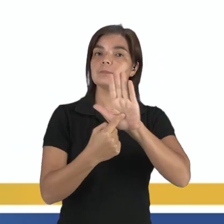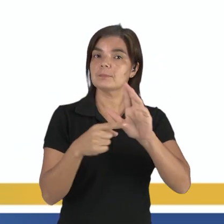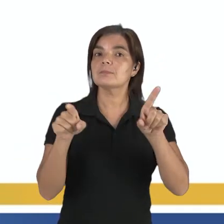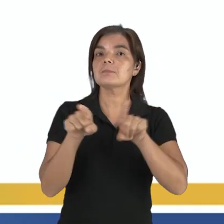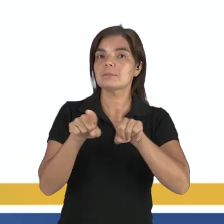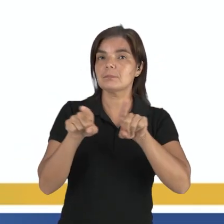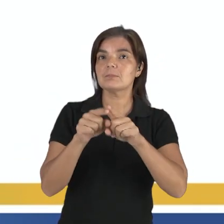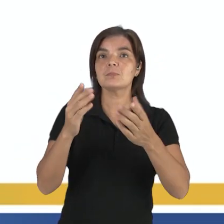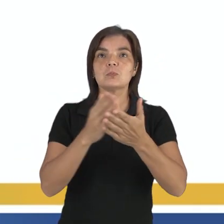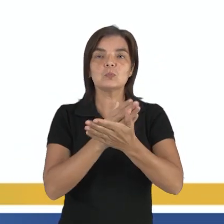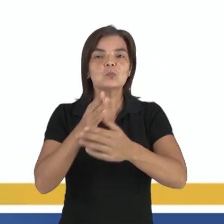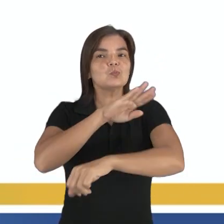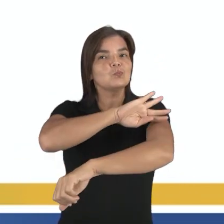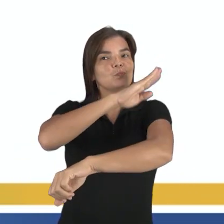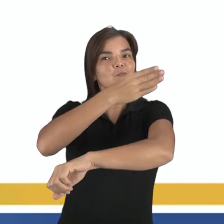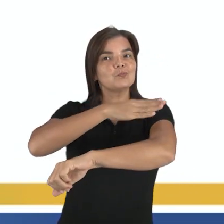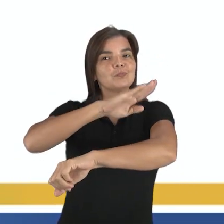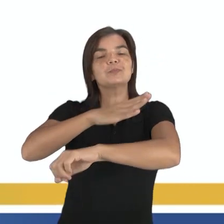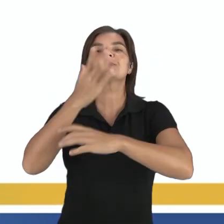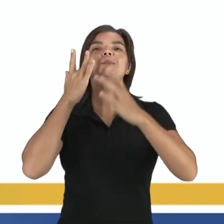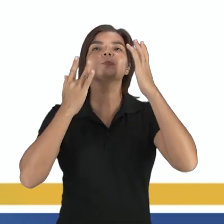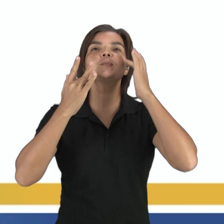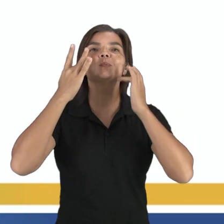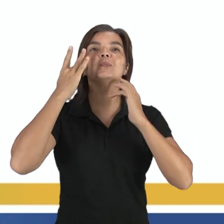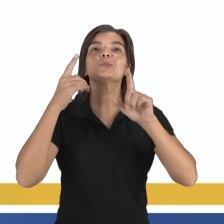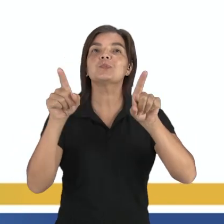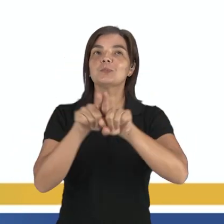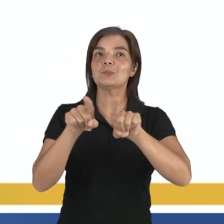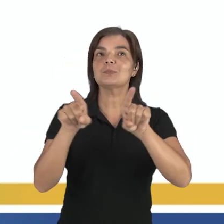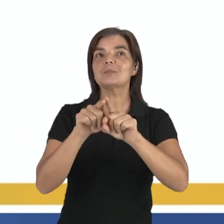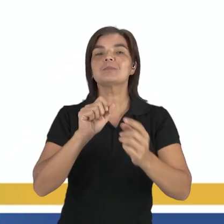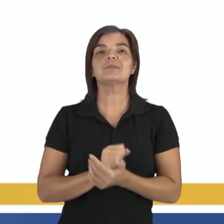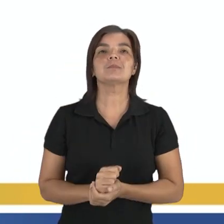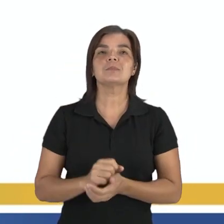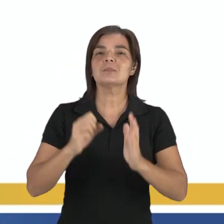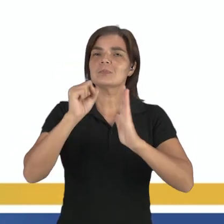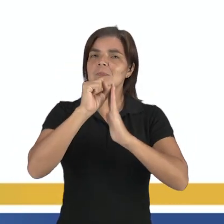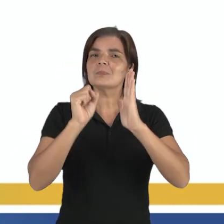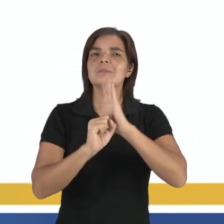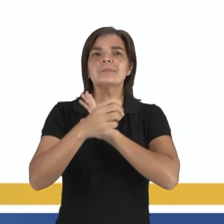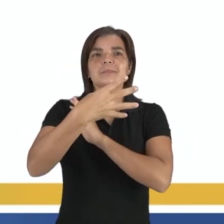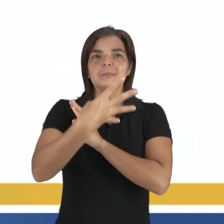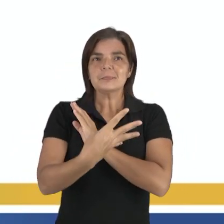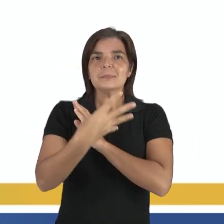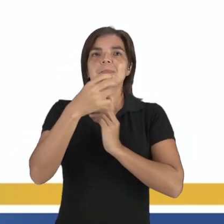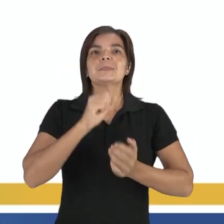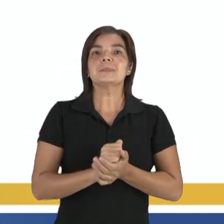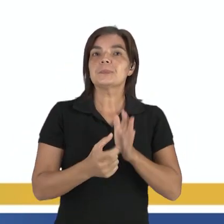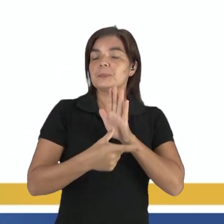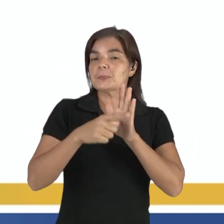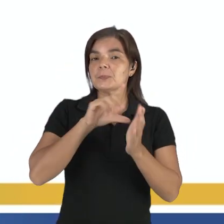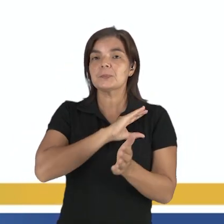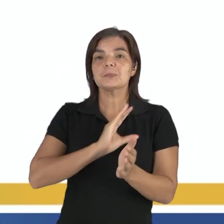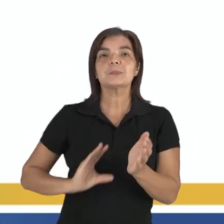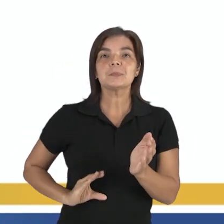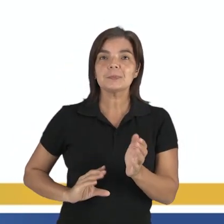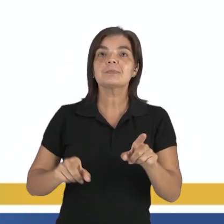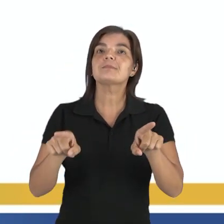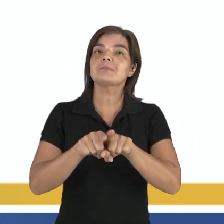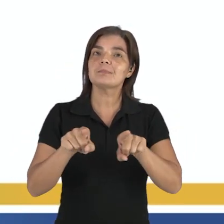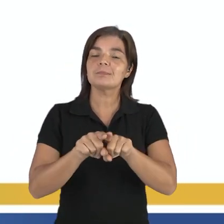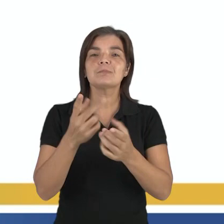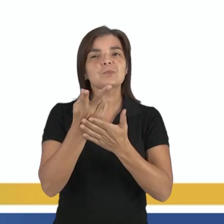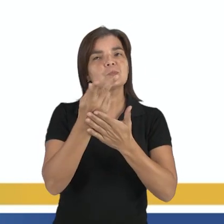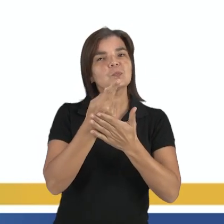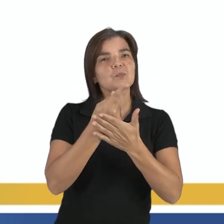mostrando também algumas ruínas, teatro de Epidauro, que data do século IV a.C., e